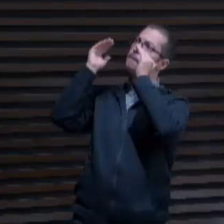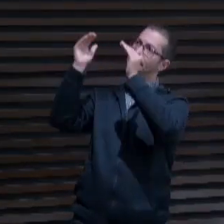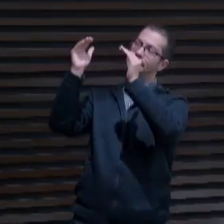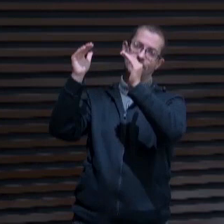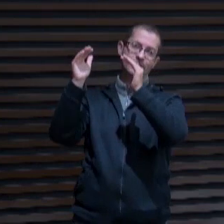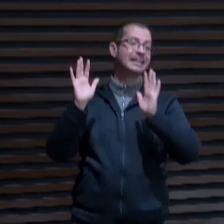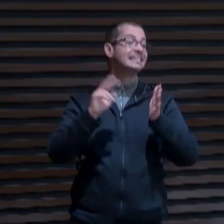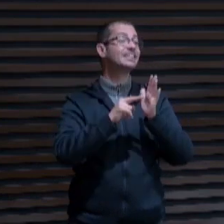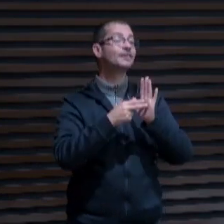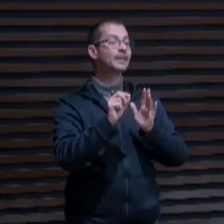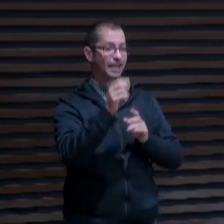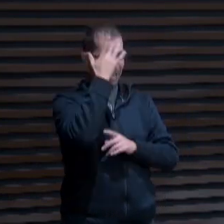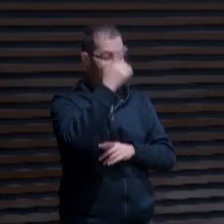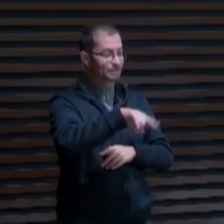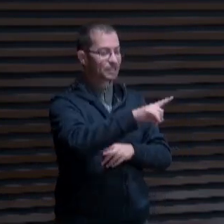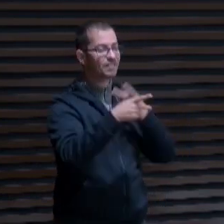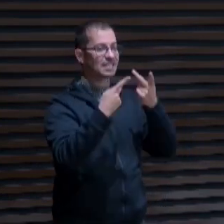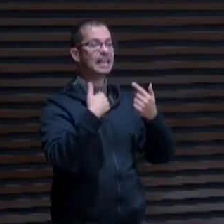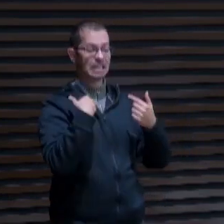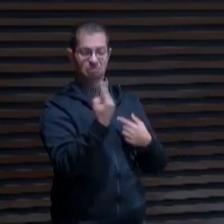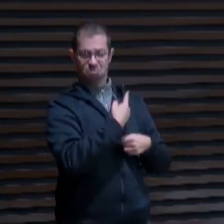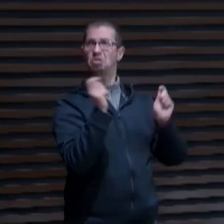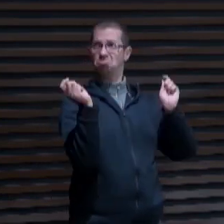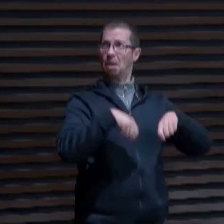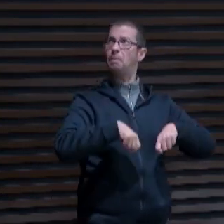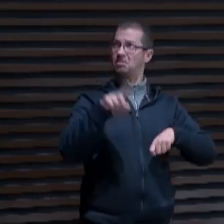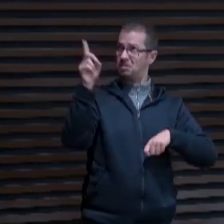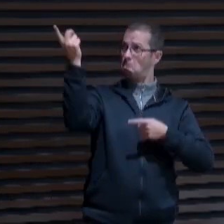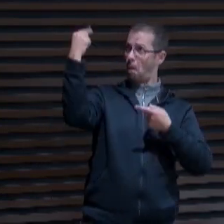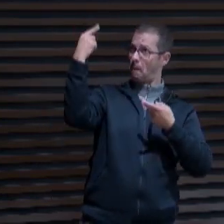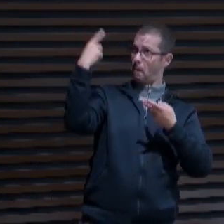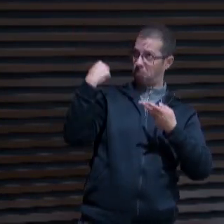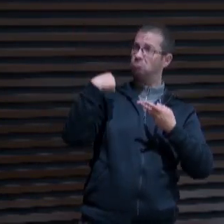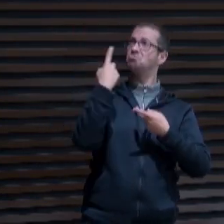deixa comigo, eu vou fazer tudo, vou cumprir tudo que o Senhor falou.